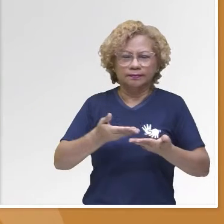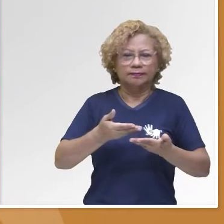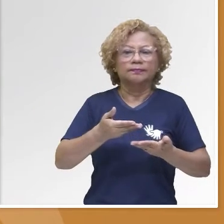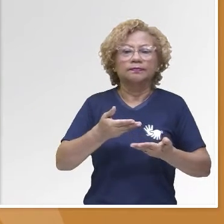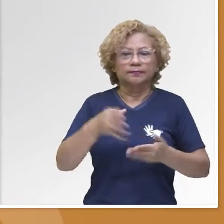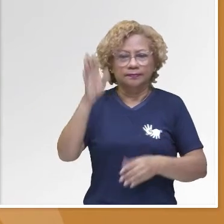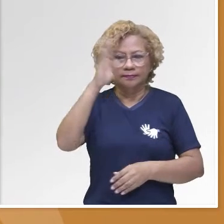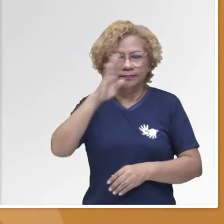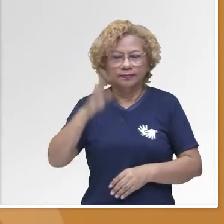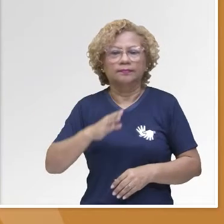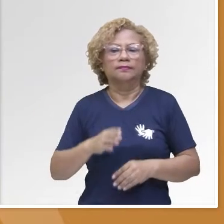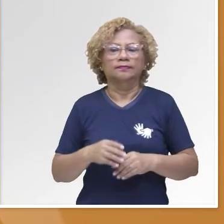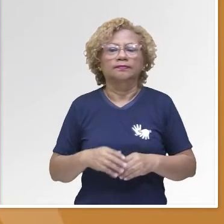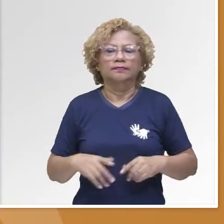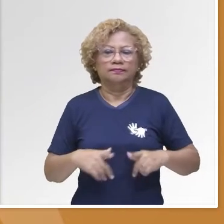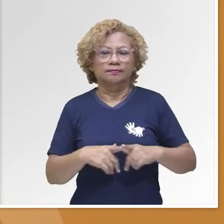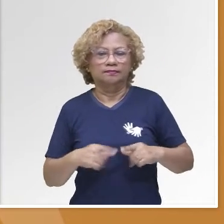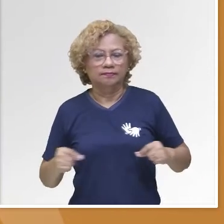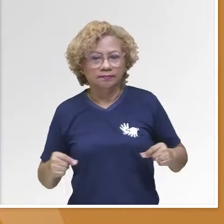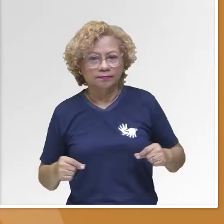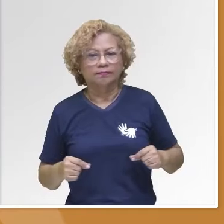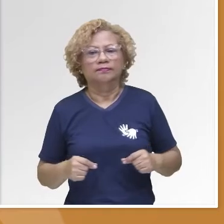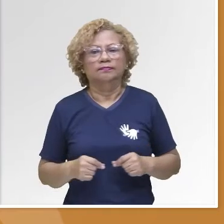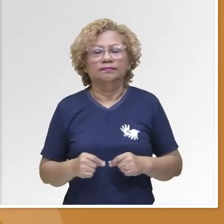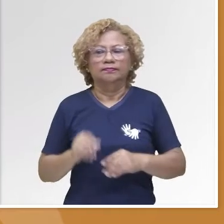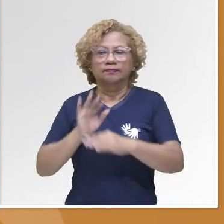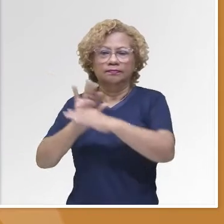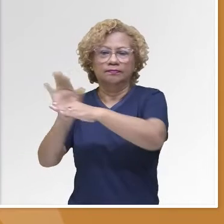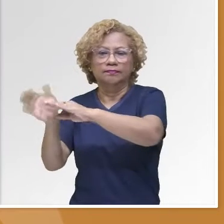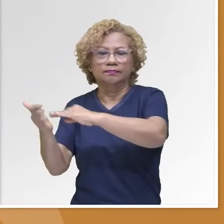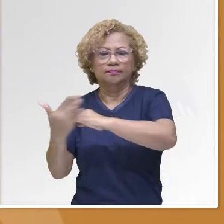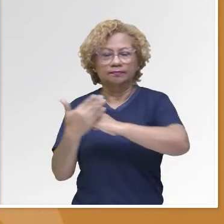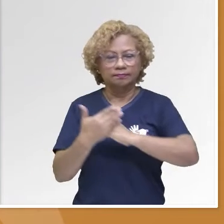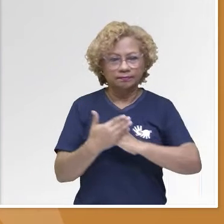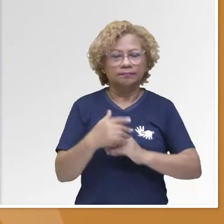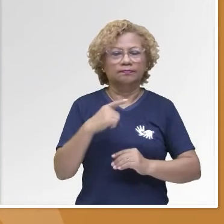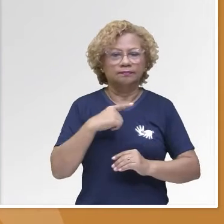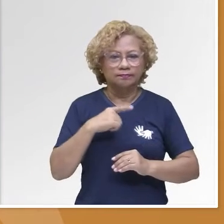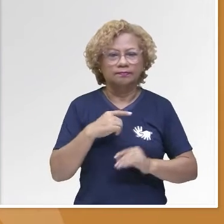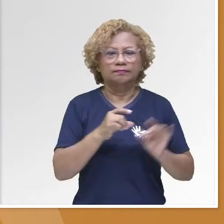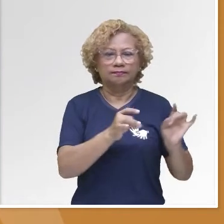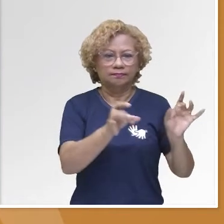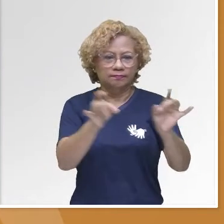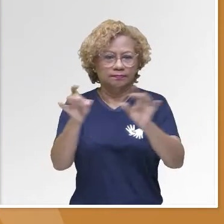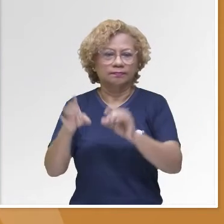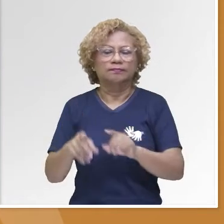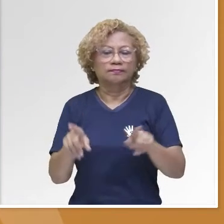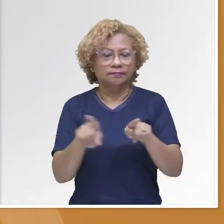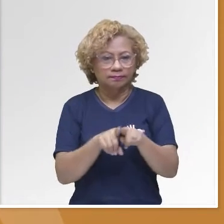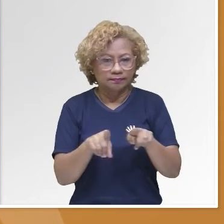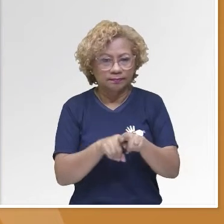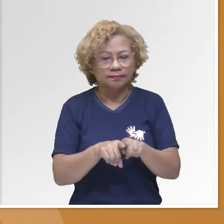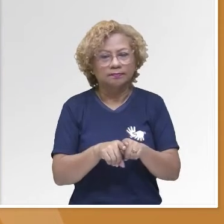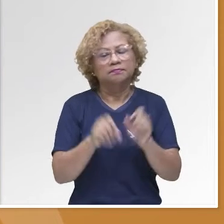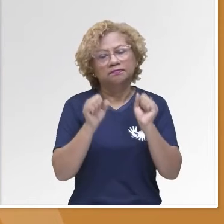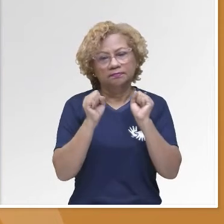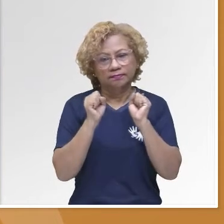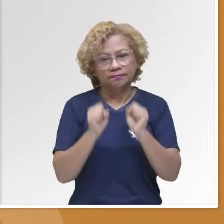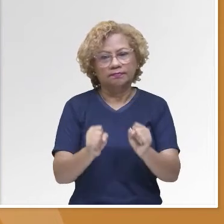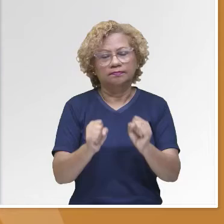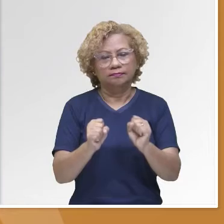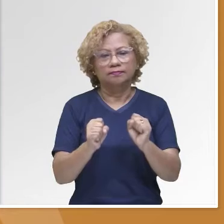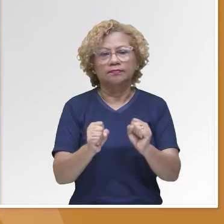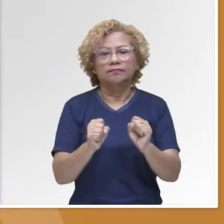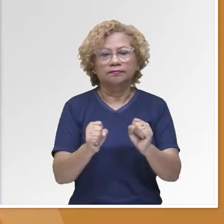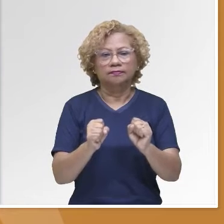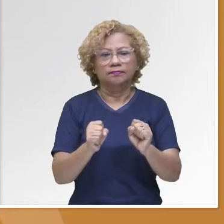Então, tudo isso acaba, né, ajudando nesse multilateralismo comercial. Além disso, pode envolver,